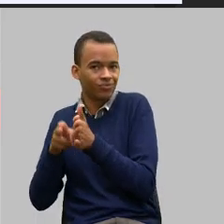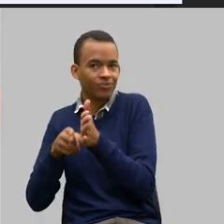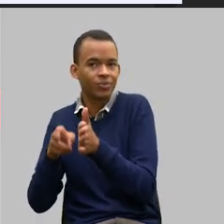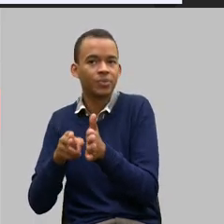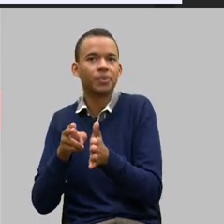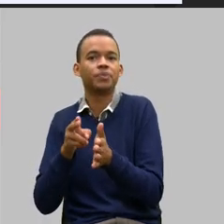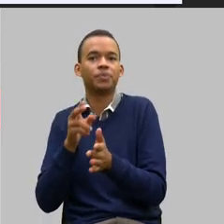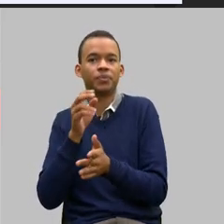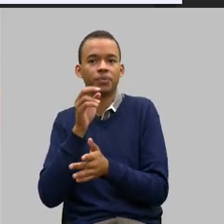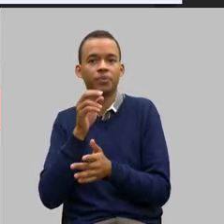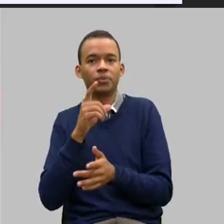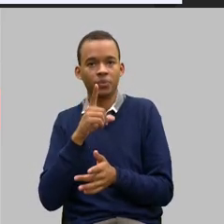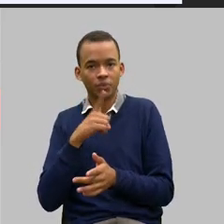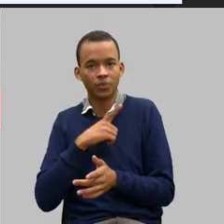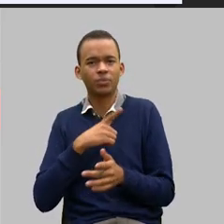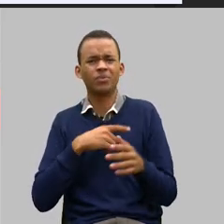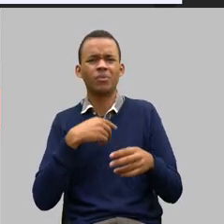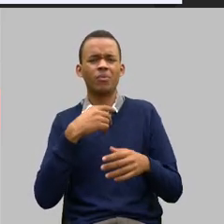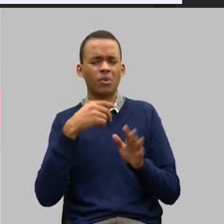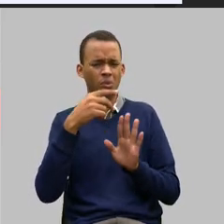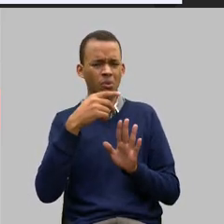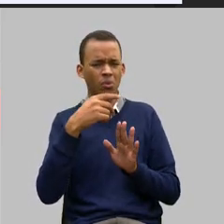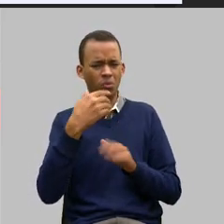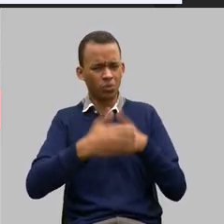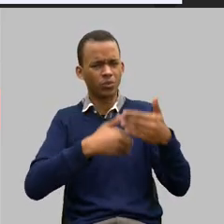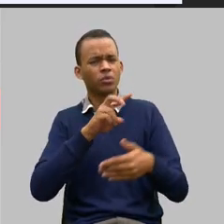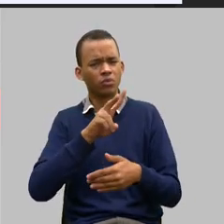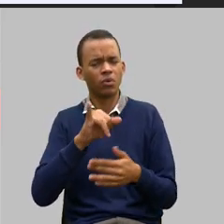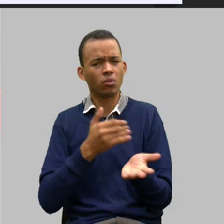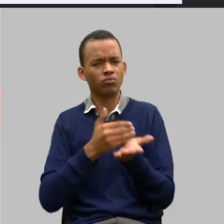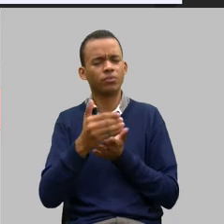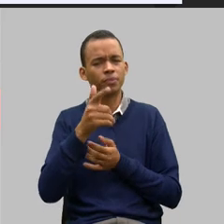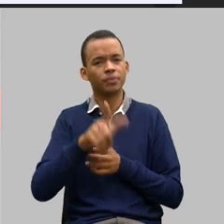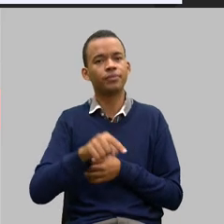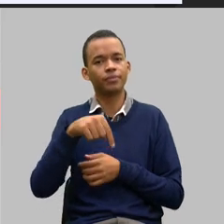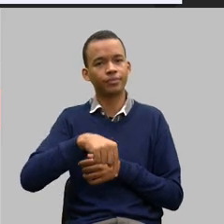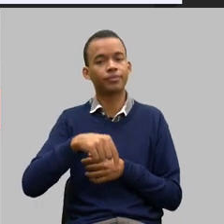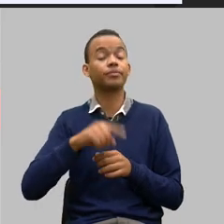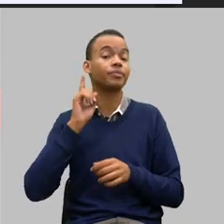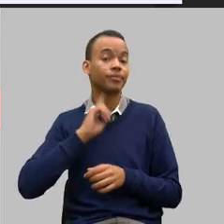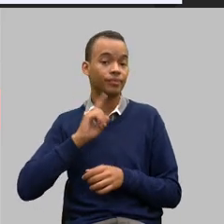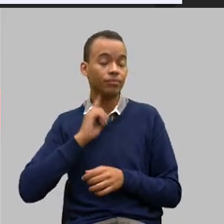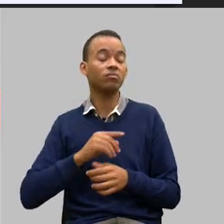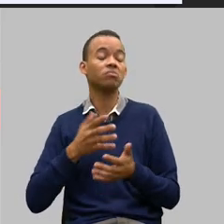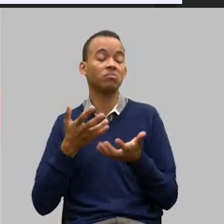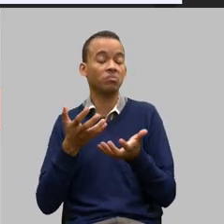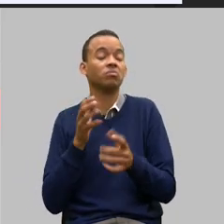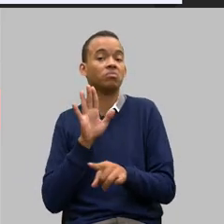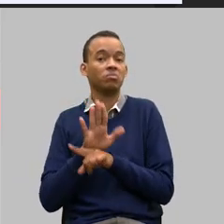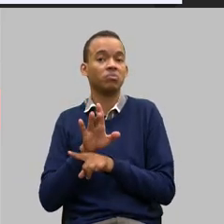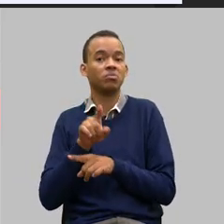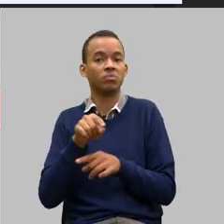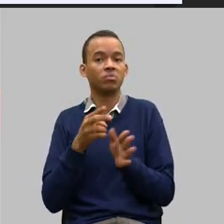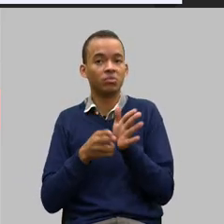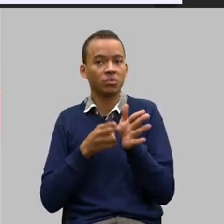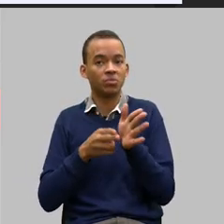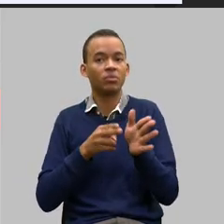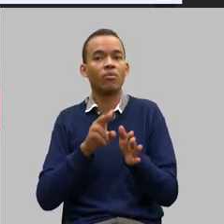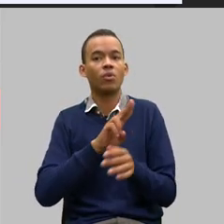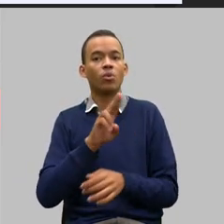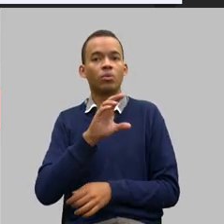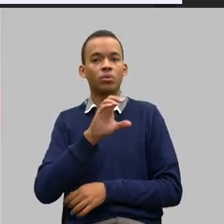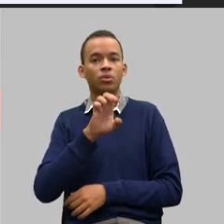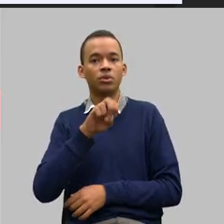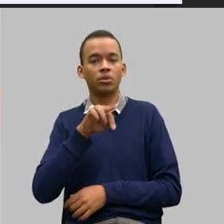é um processo que deve se iniciar agora a renovação né o estado de Minas é favorável à renovação da ferrovia centro Atlântica Né